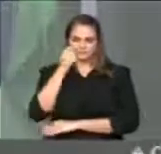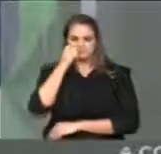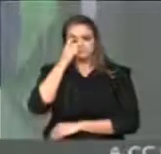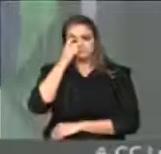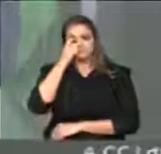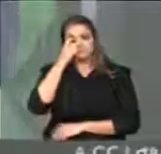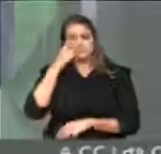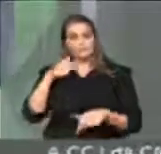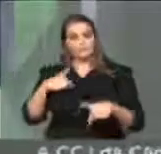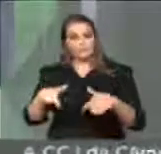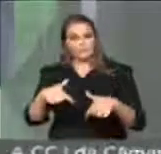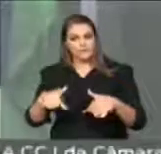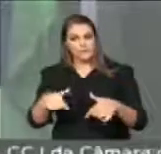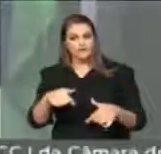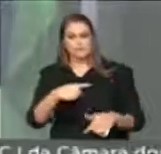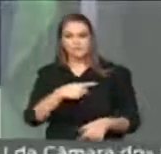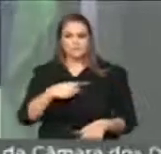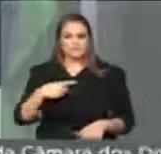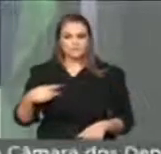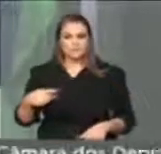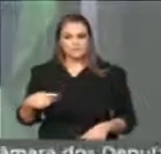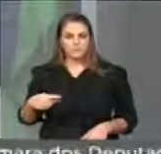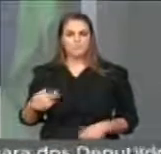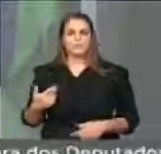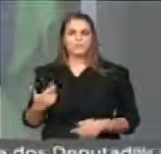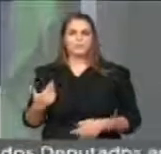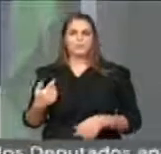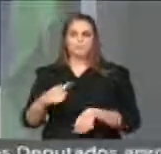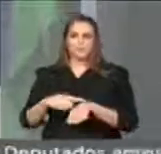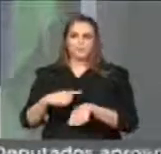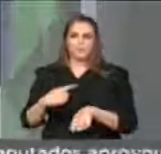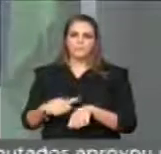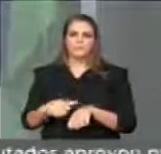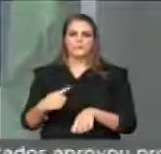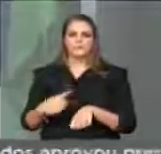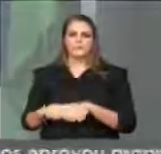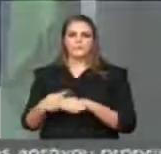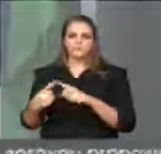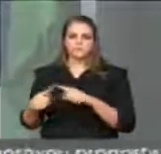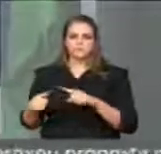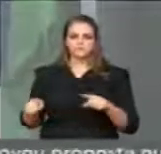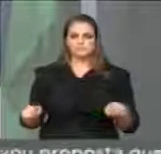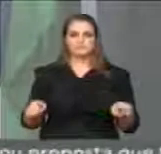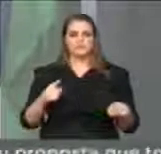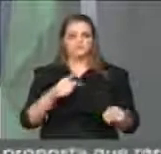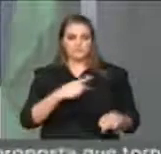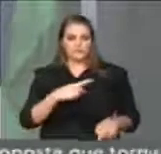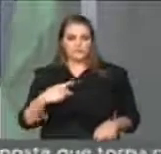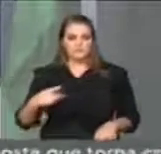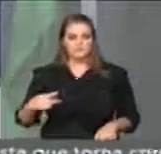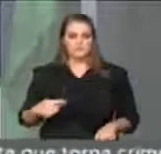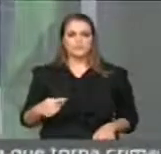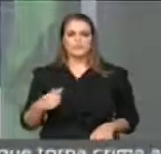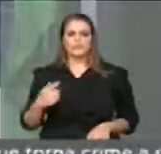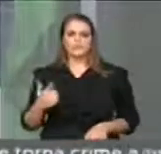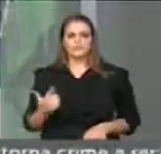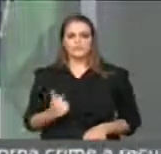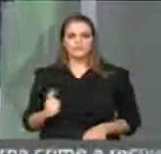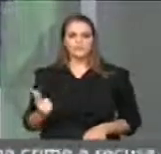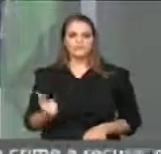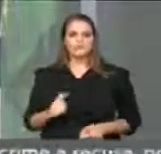O trabalho do pastor Bento, nesse período que exerceu o seu pastorado, foi além